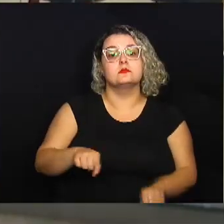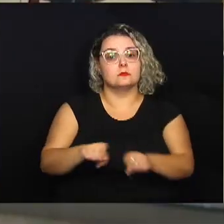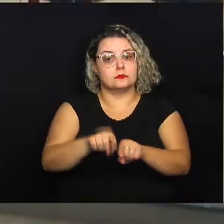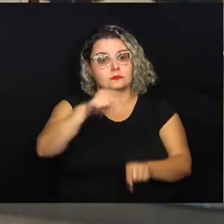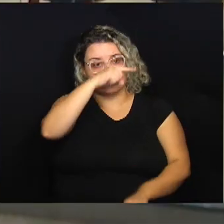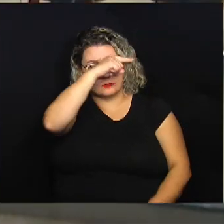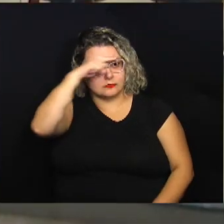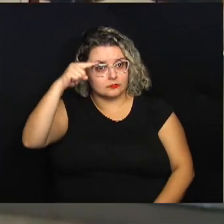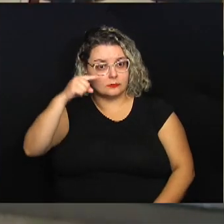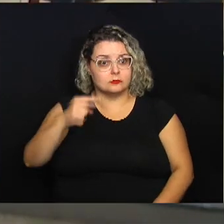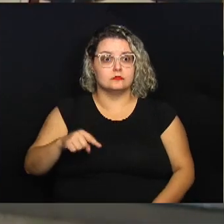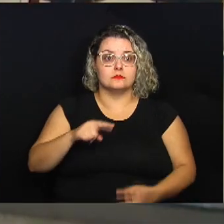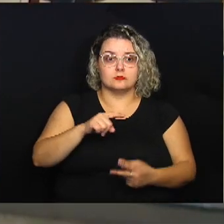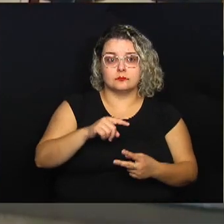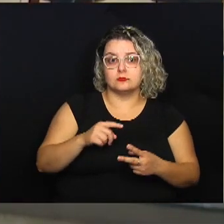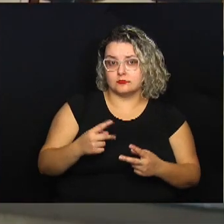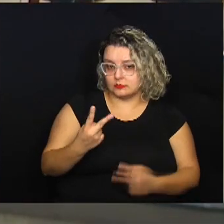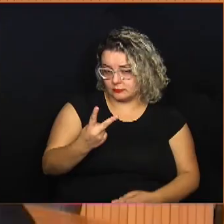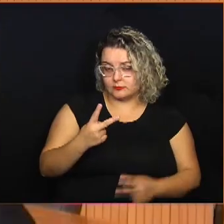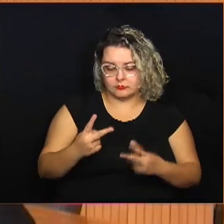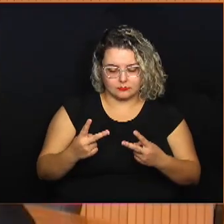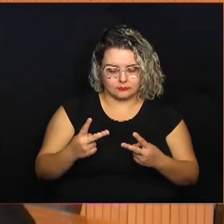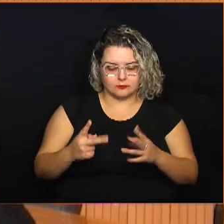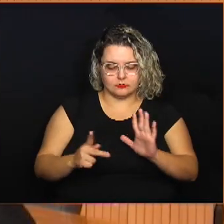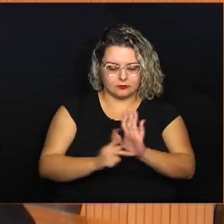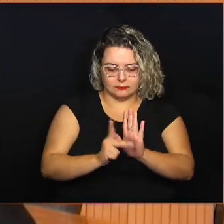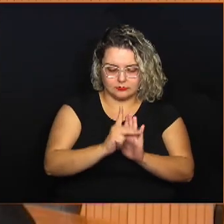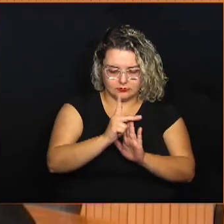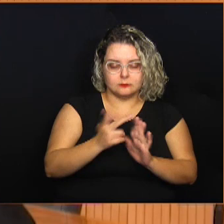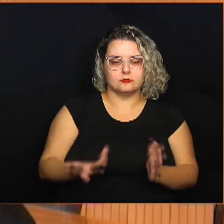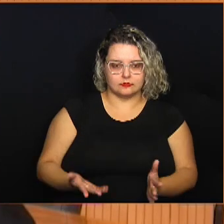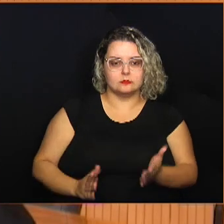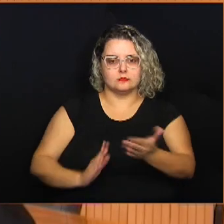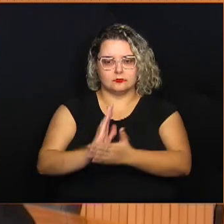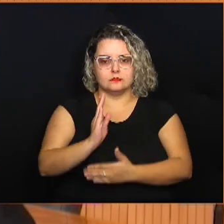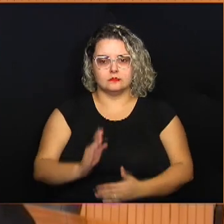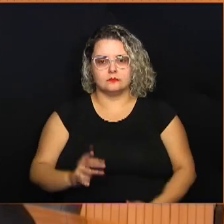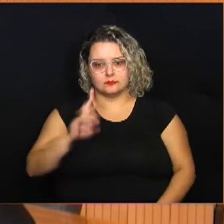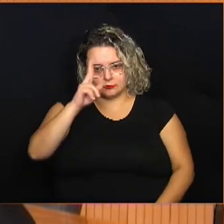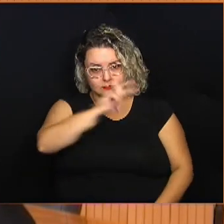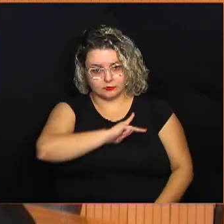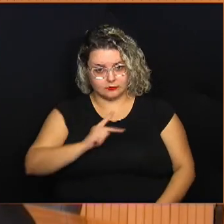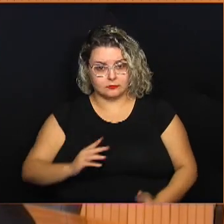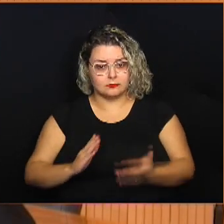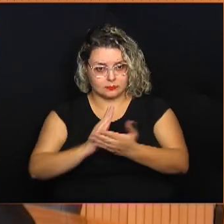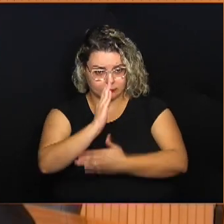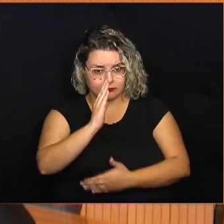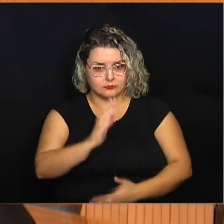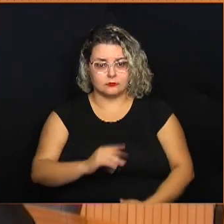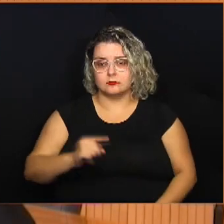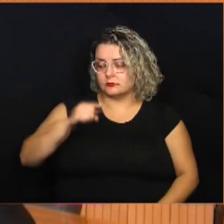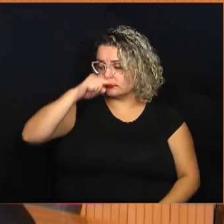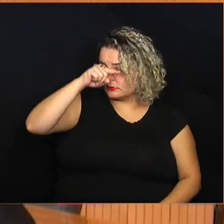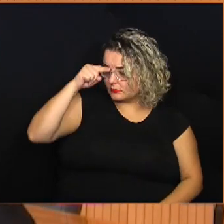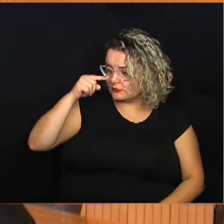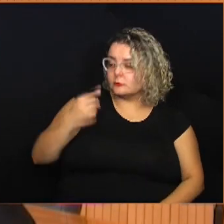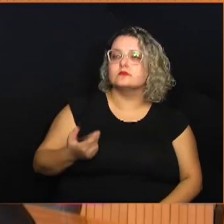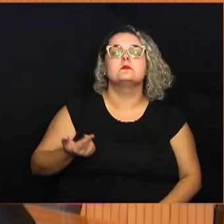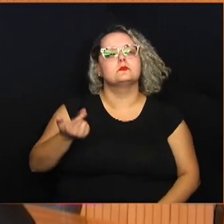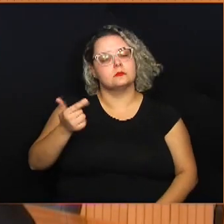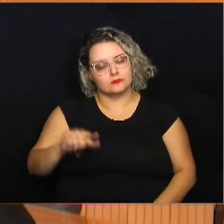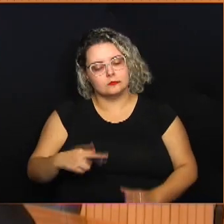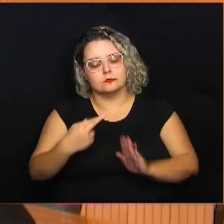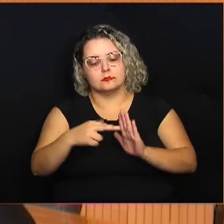Alejandro. Ambos os projetos foram aprovados. Senhor presidente, favorável. Vereador Otto Alejandro. Eu sigo o